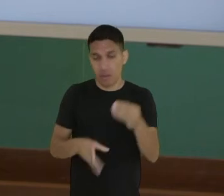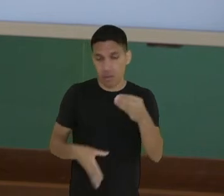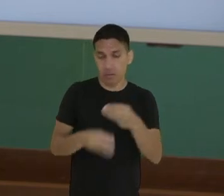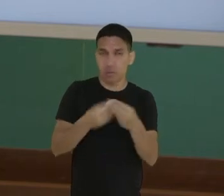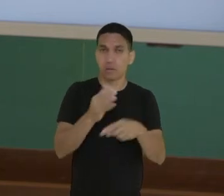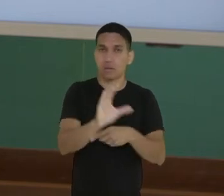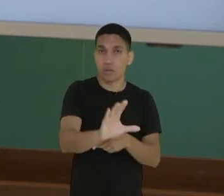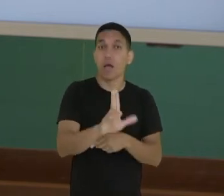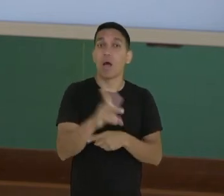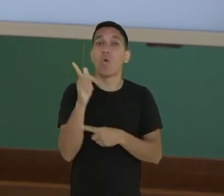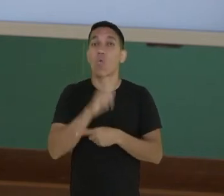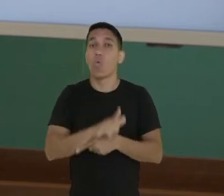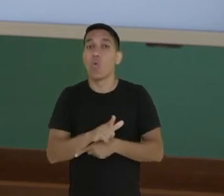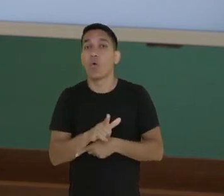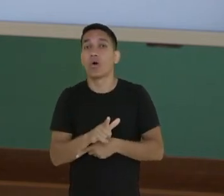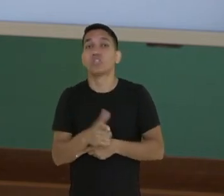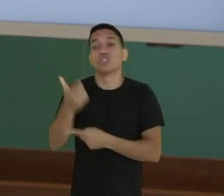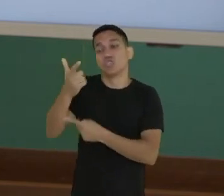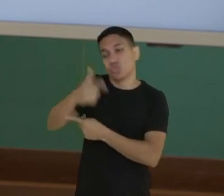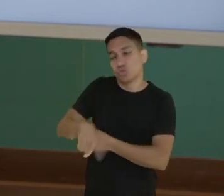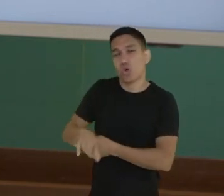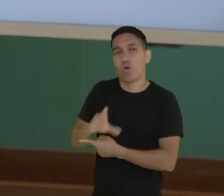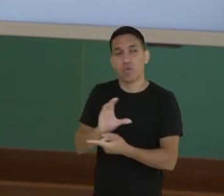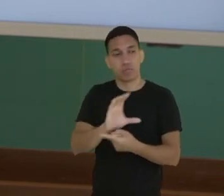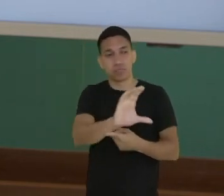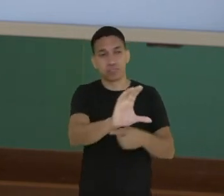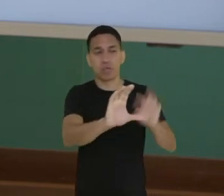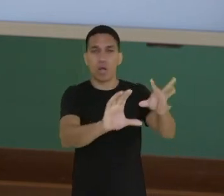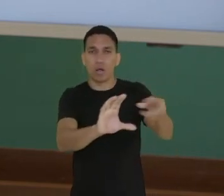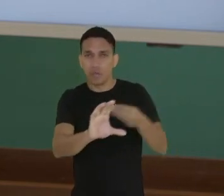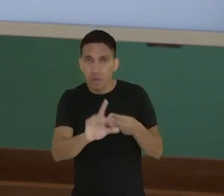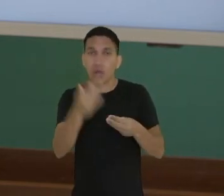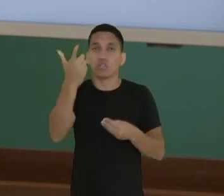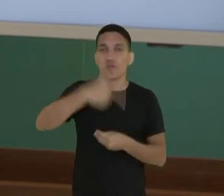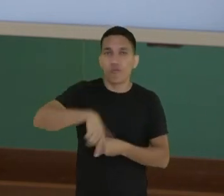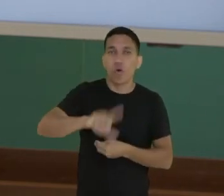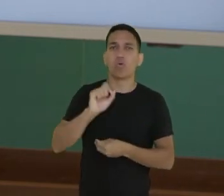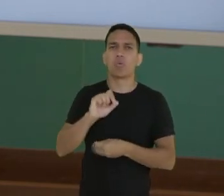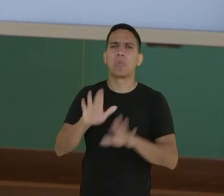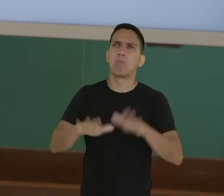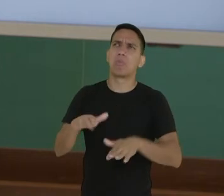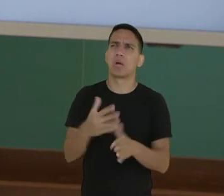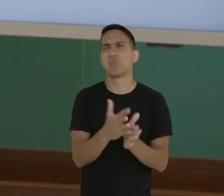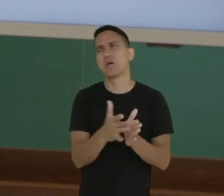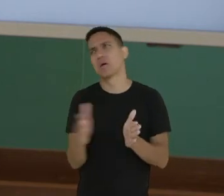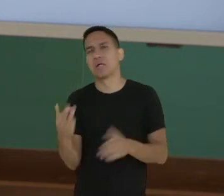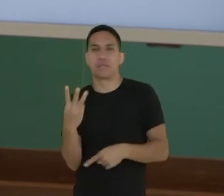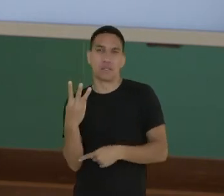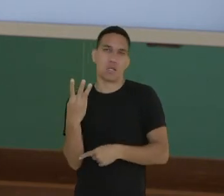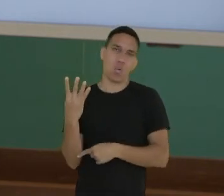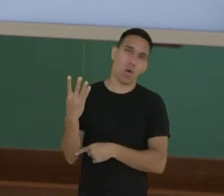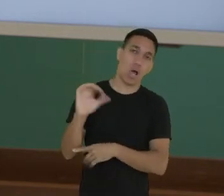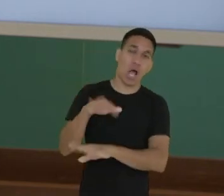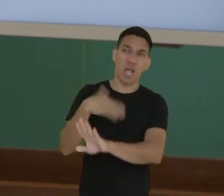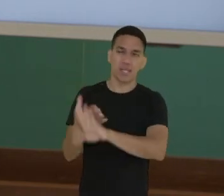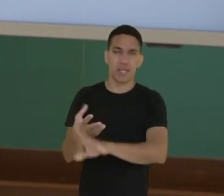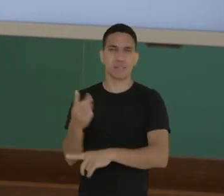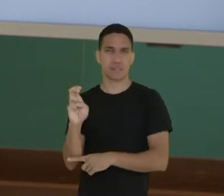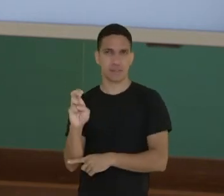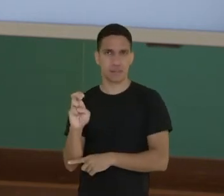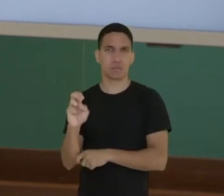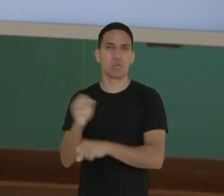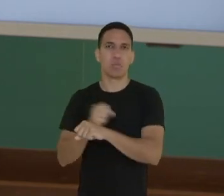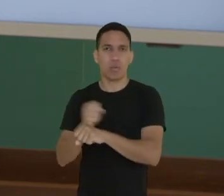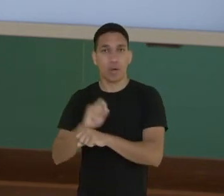consegue retomar esse valor em torno de 3, 4 até 5 anos aí. Né? É um financiamento. E depois disso você